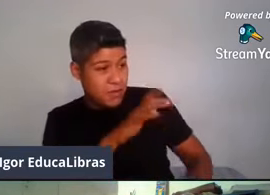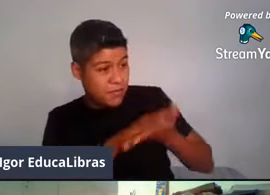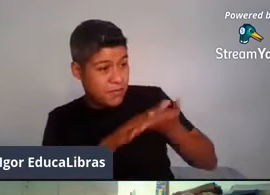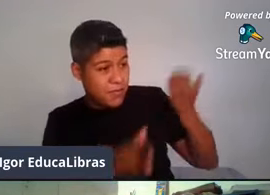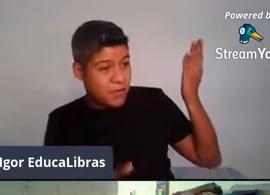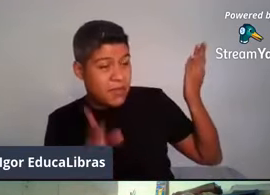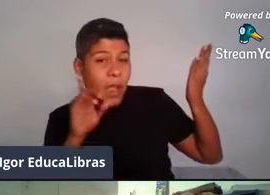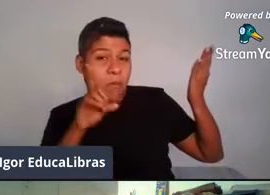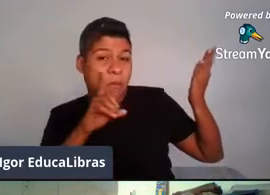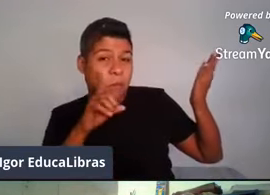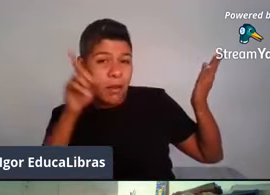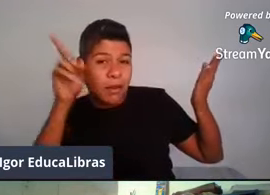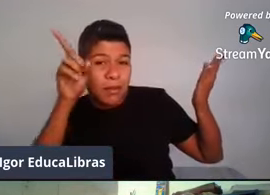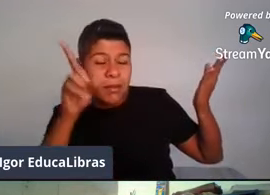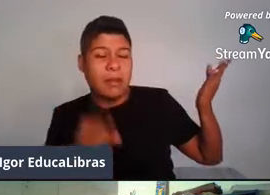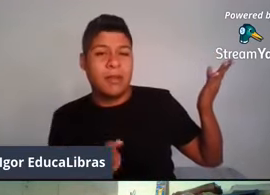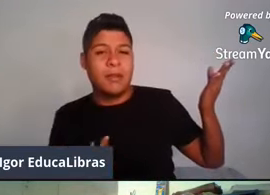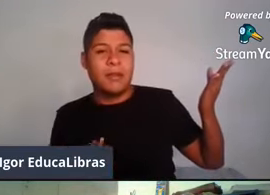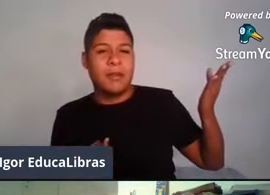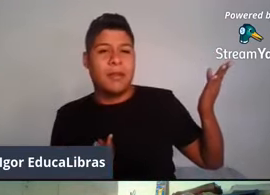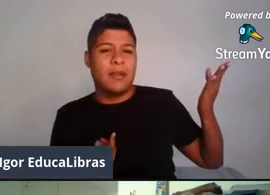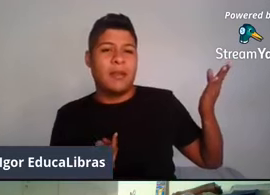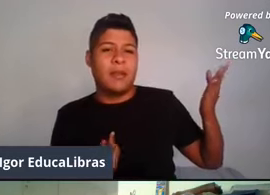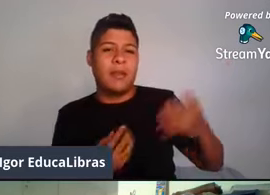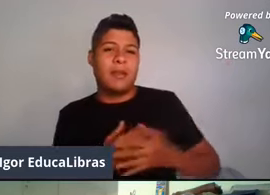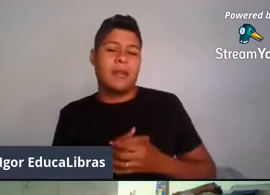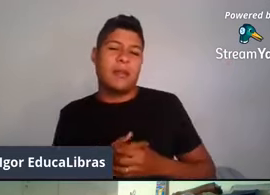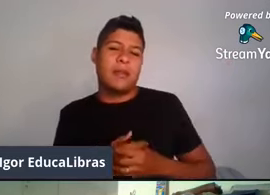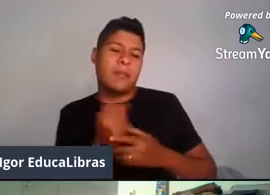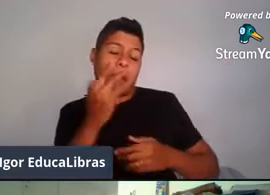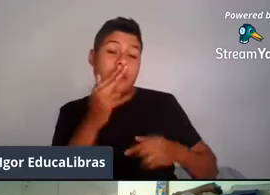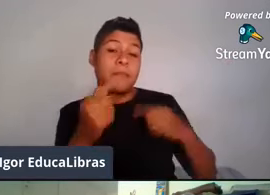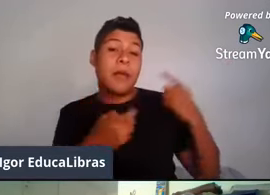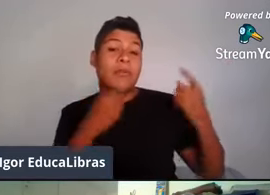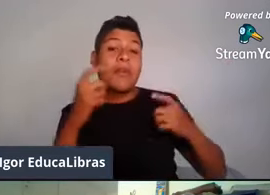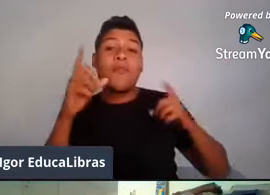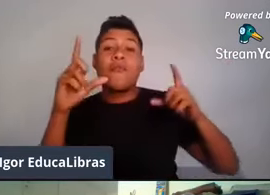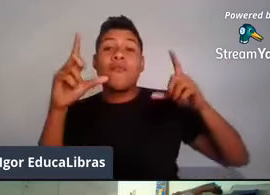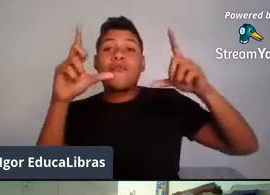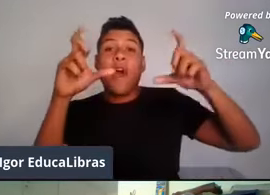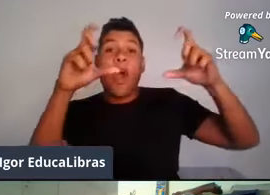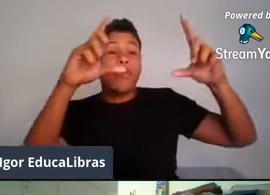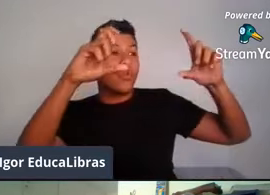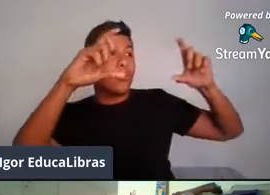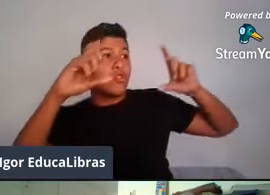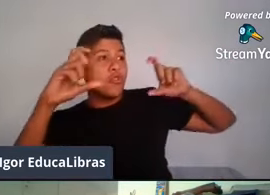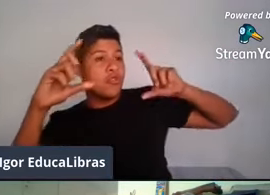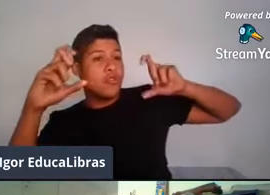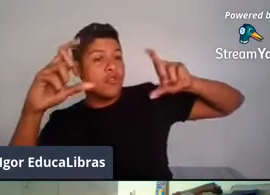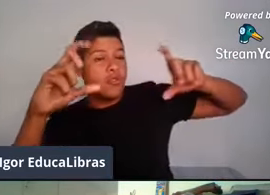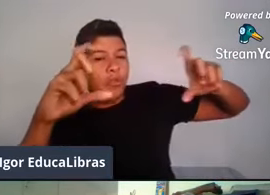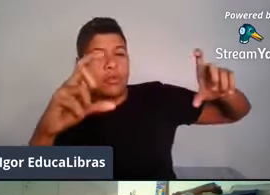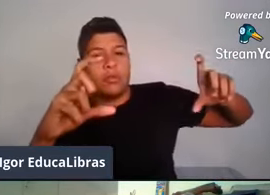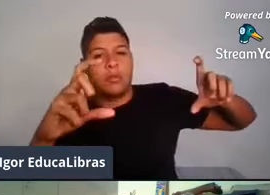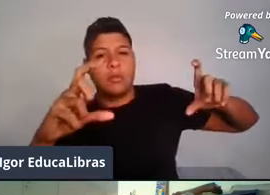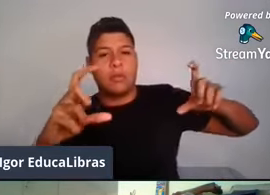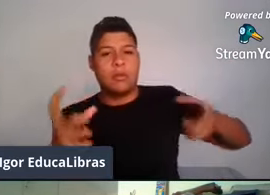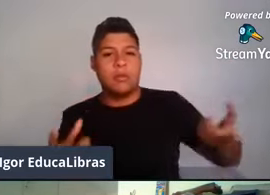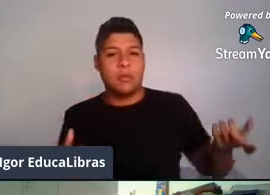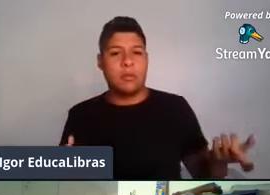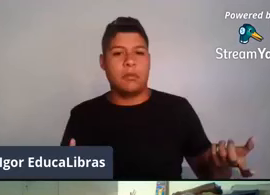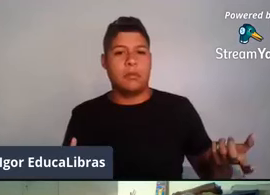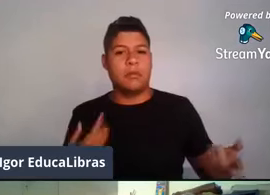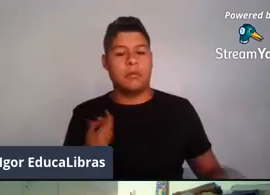Estados Unidos, para Nova York, ele está preocupado em tirar foto dele e, se der sorte, sai a Estátua da